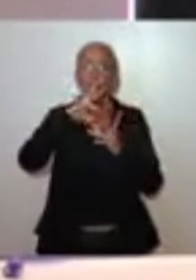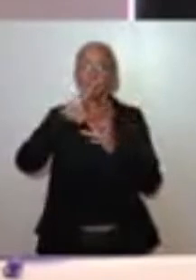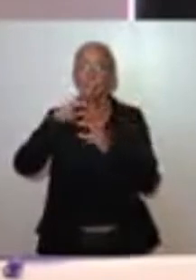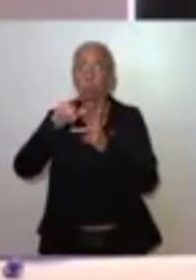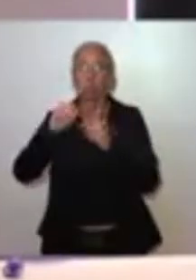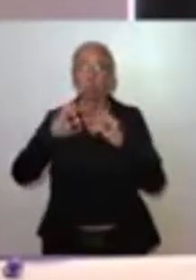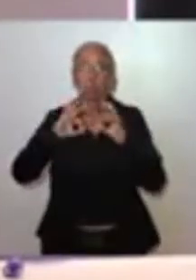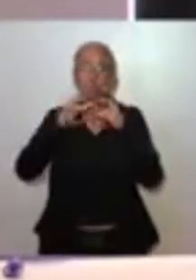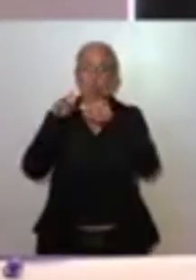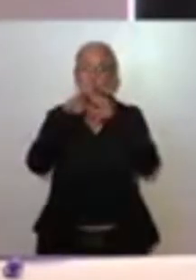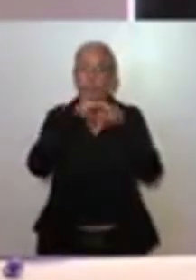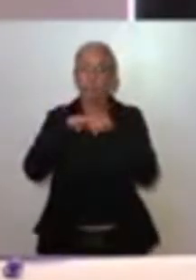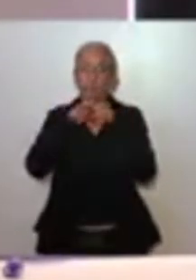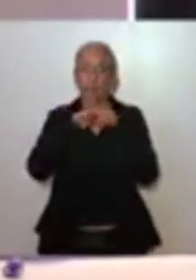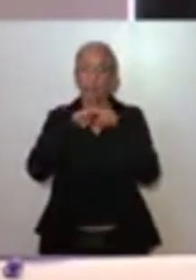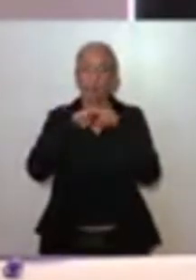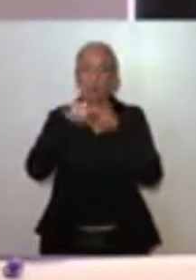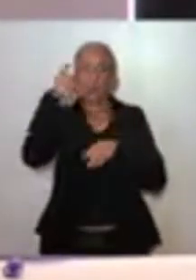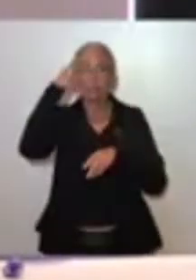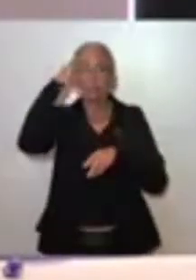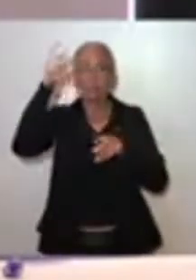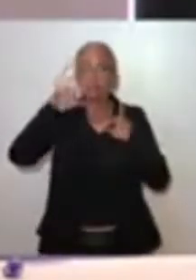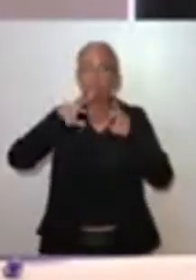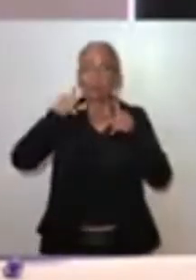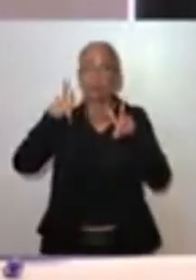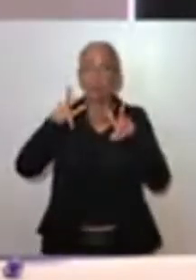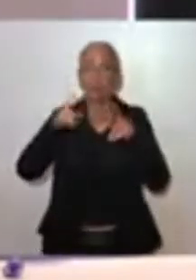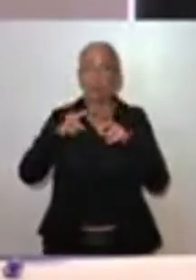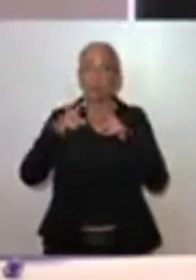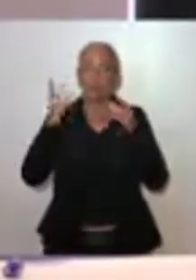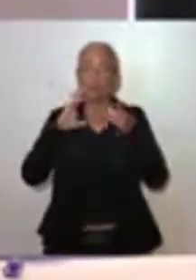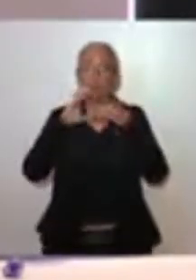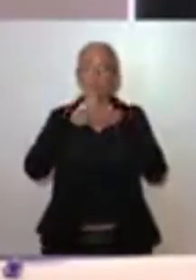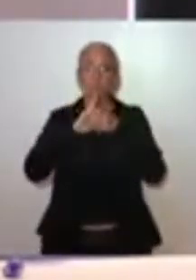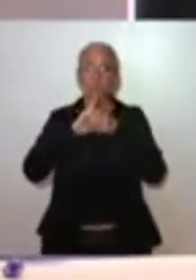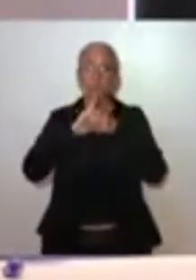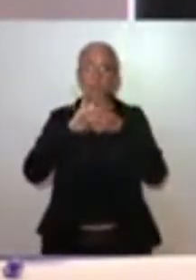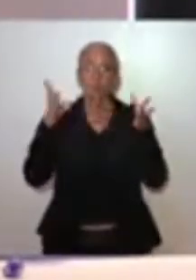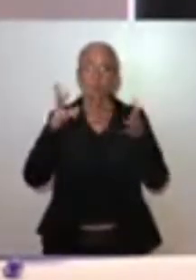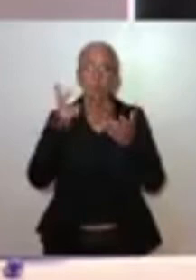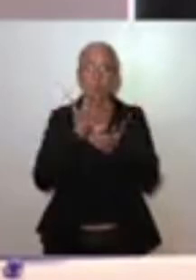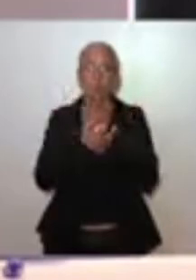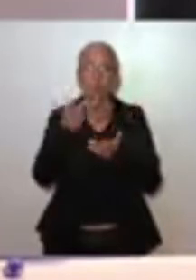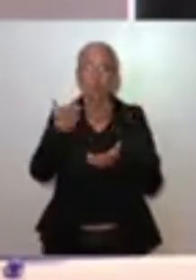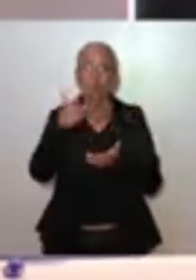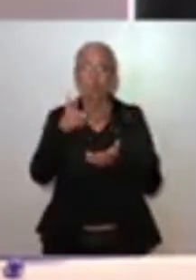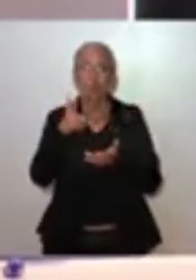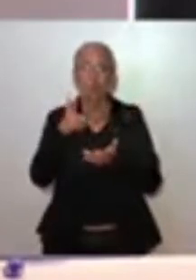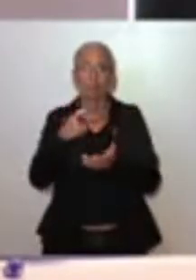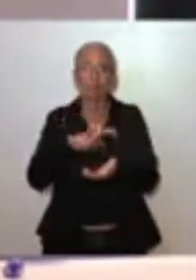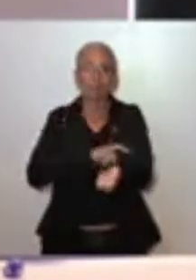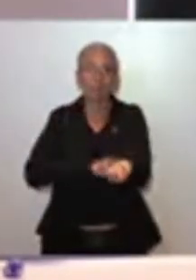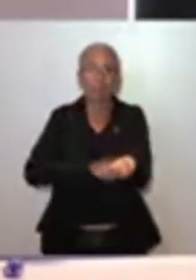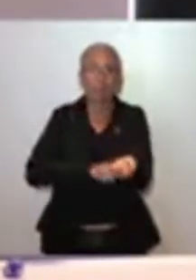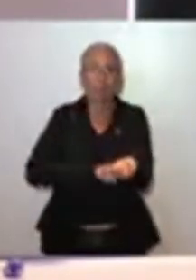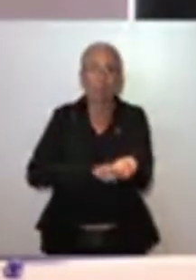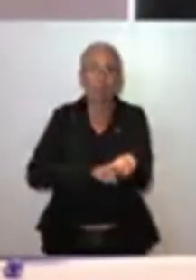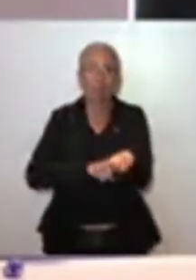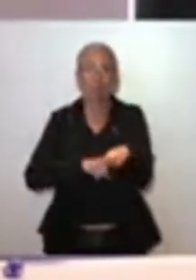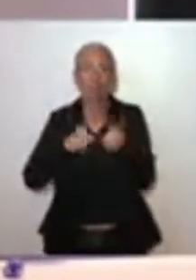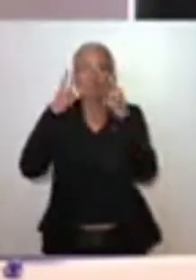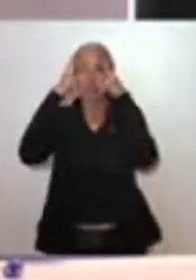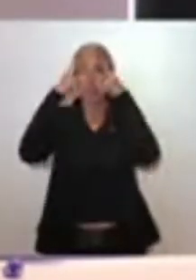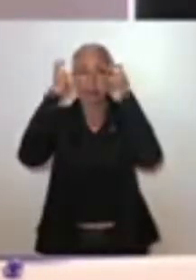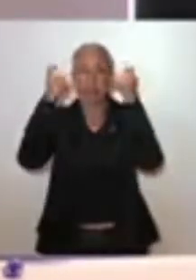que as pessoas têm visões diferentes mas a democracia não chancela o ódio não chama não chancela a violência